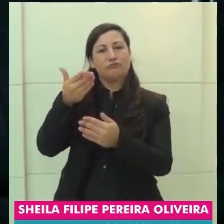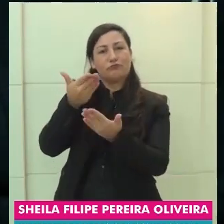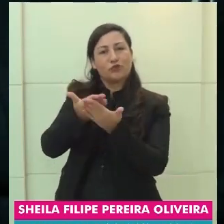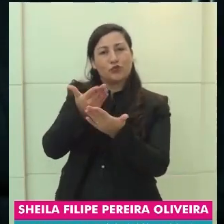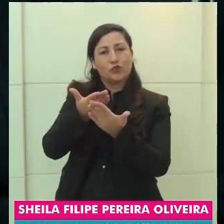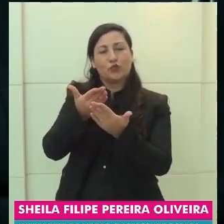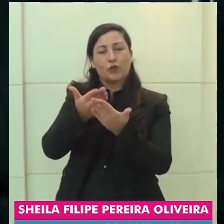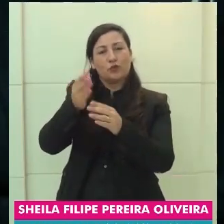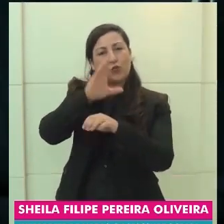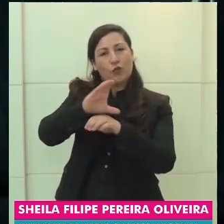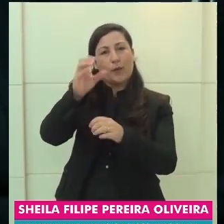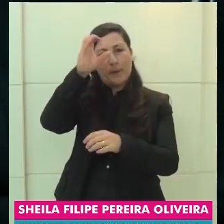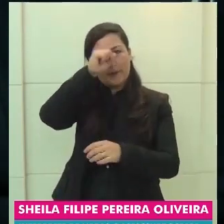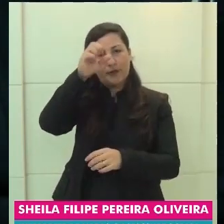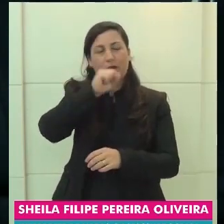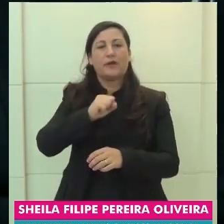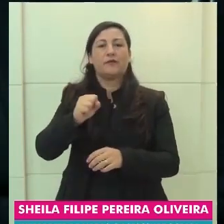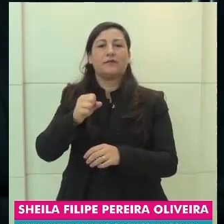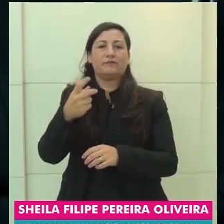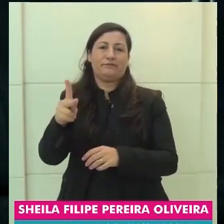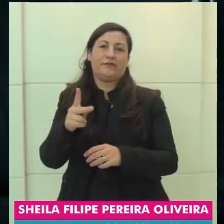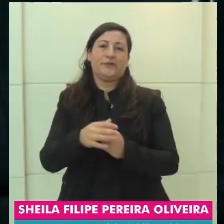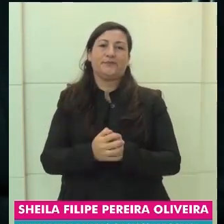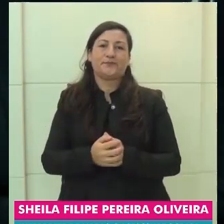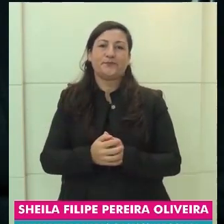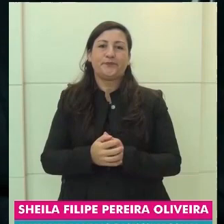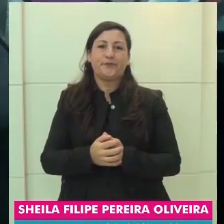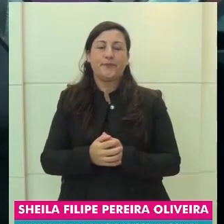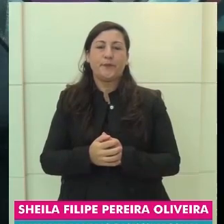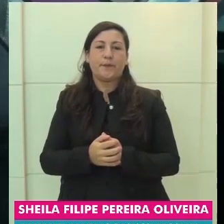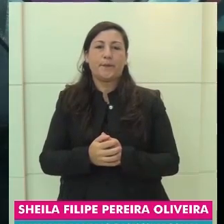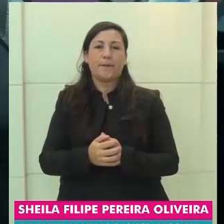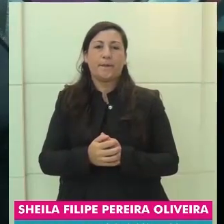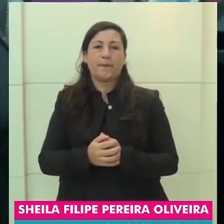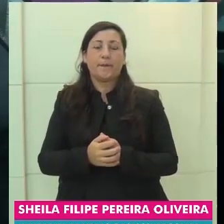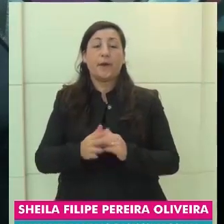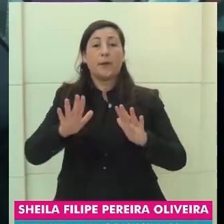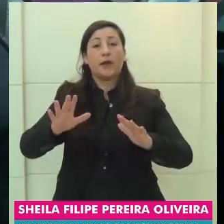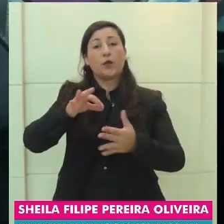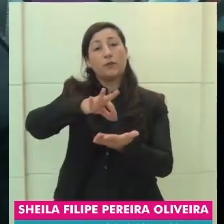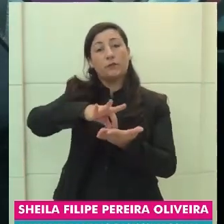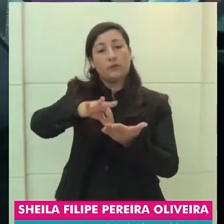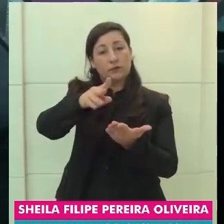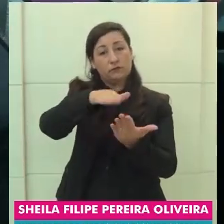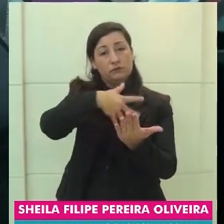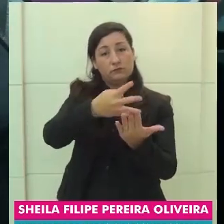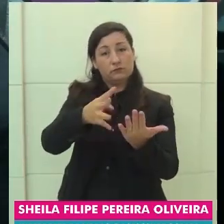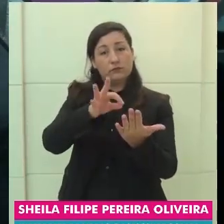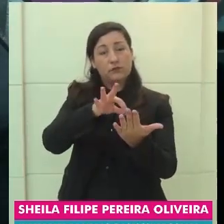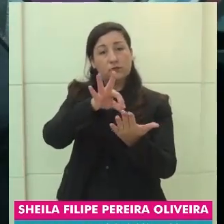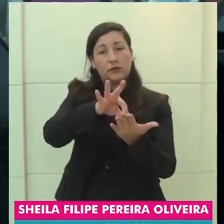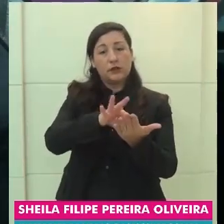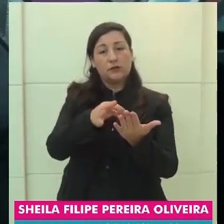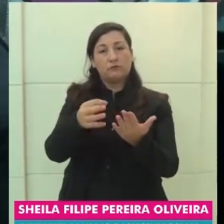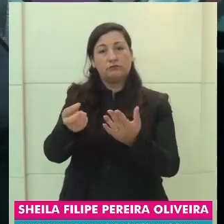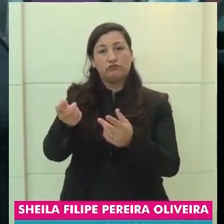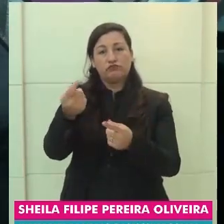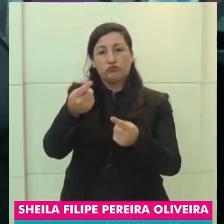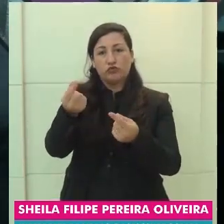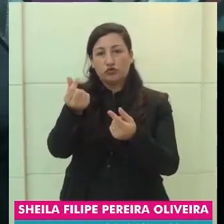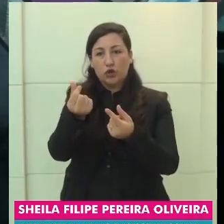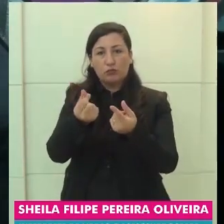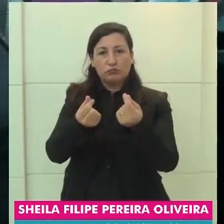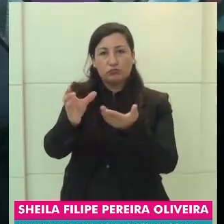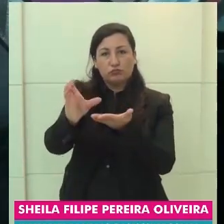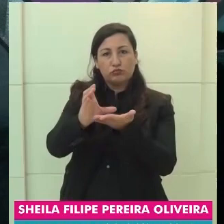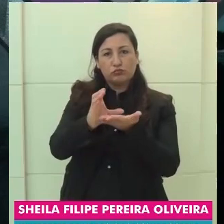profissionalizando em Libras também. Os recursos todos do Bingo são destinados para